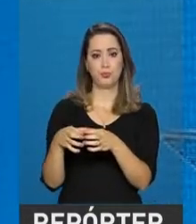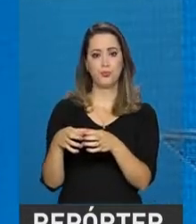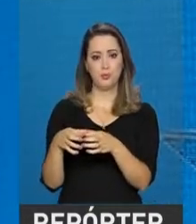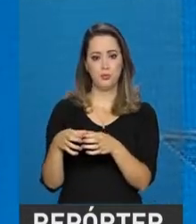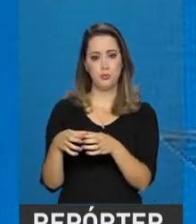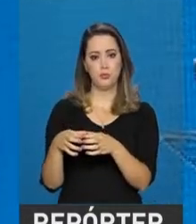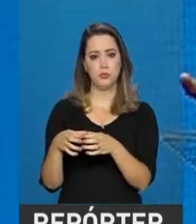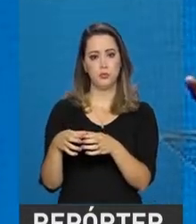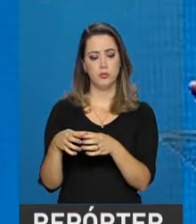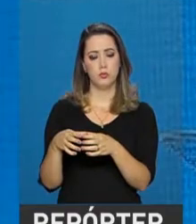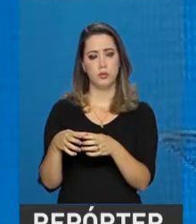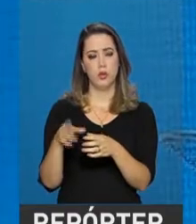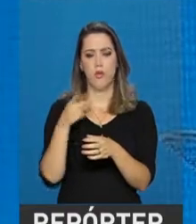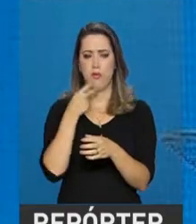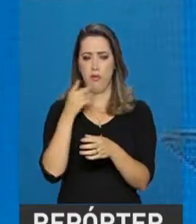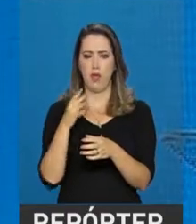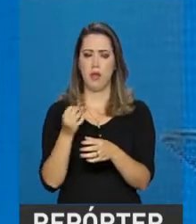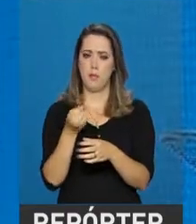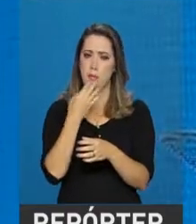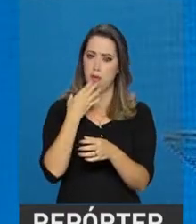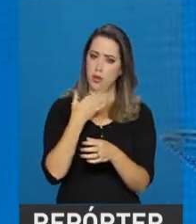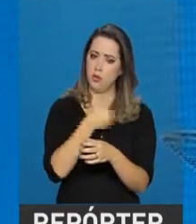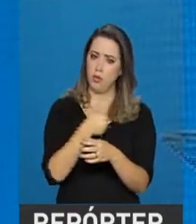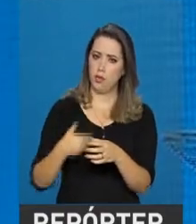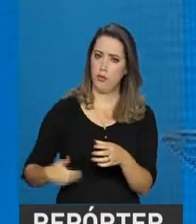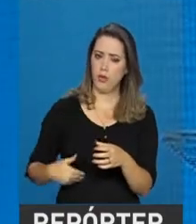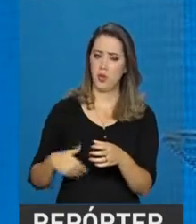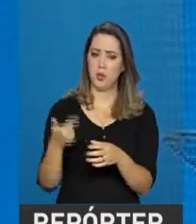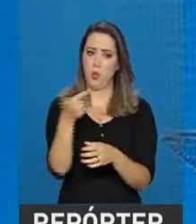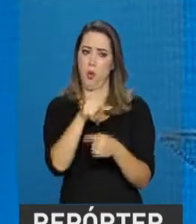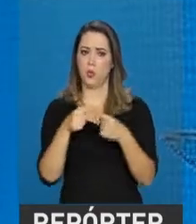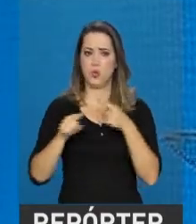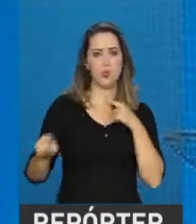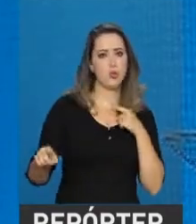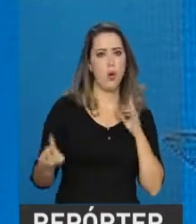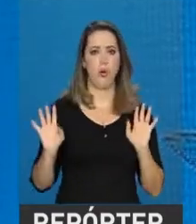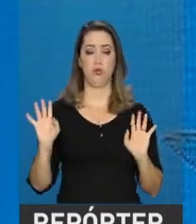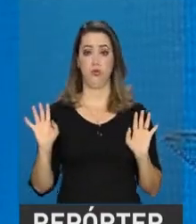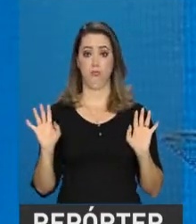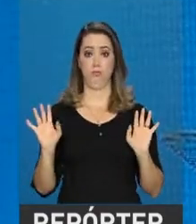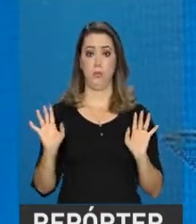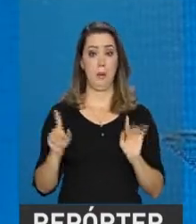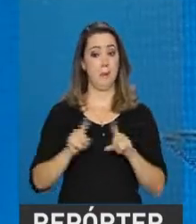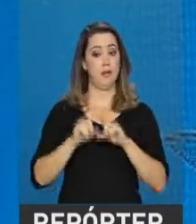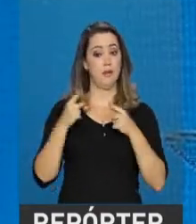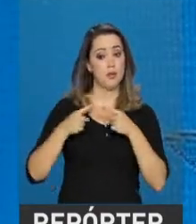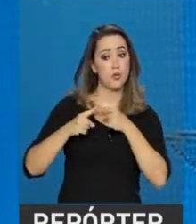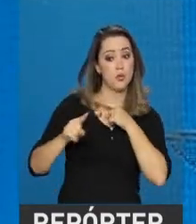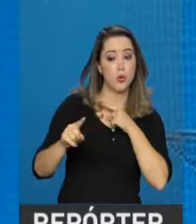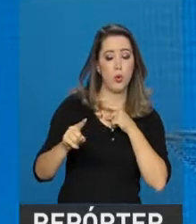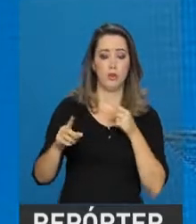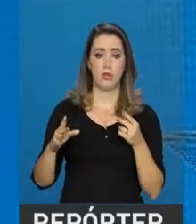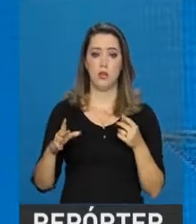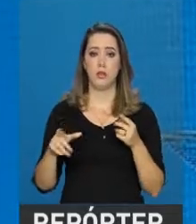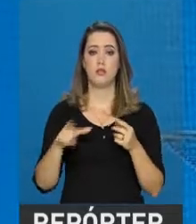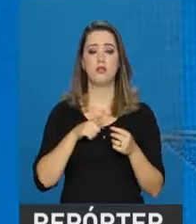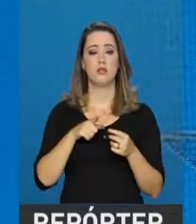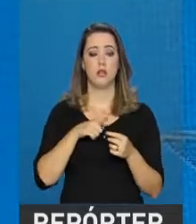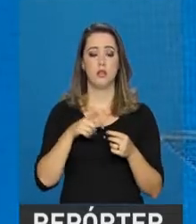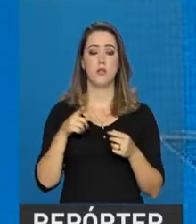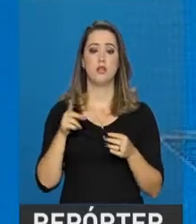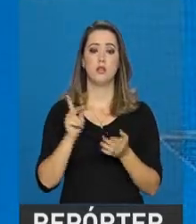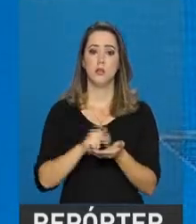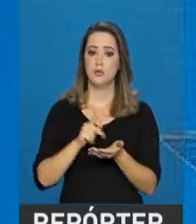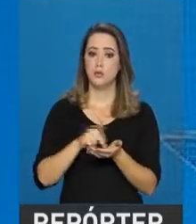apoia o que o governo fez outros não apoia eu ao apoiarem a onde haverão de na